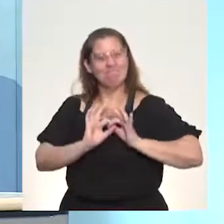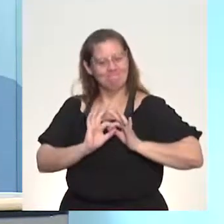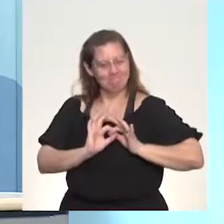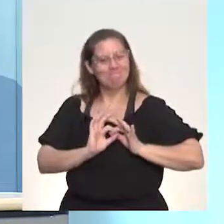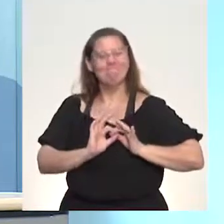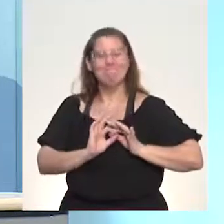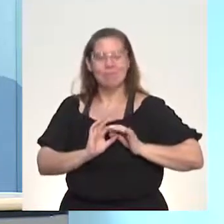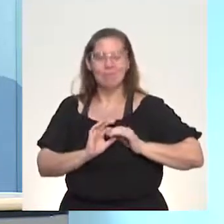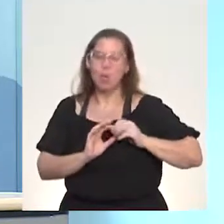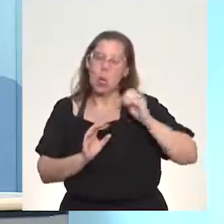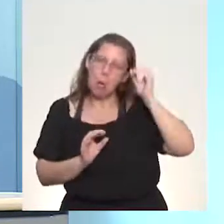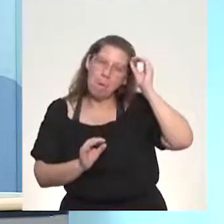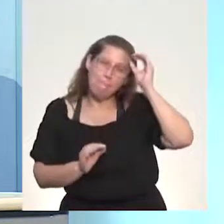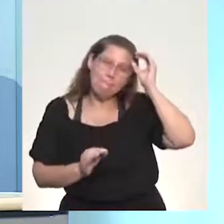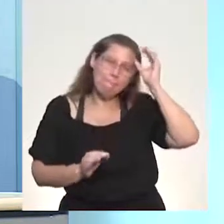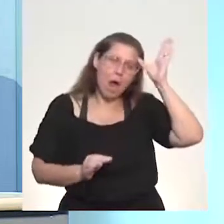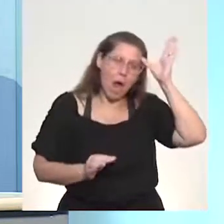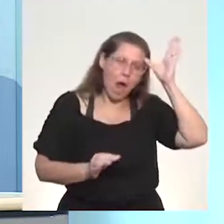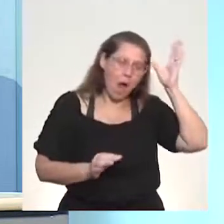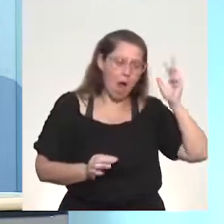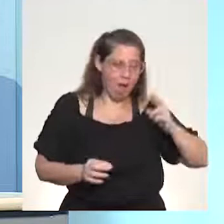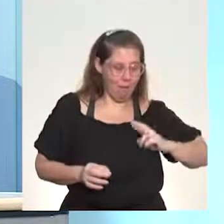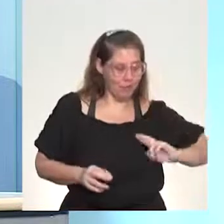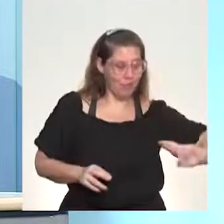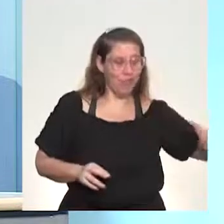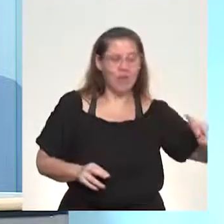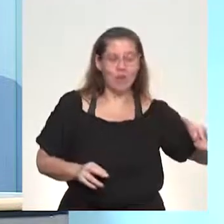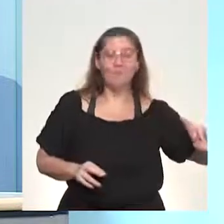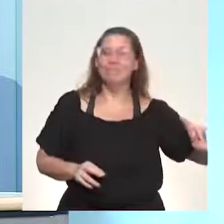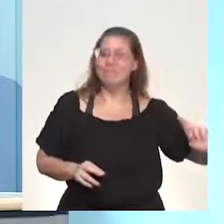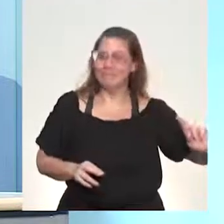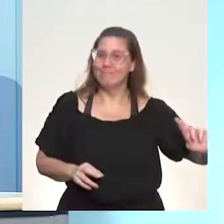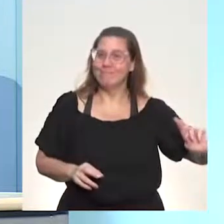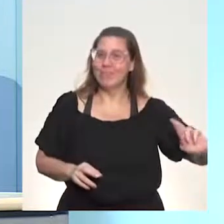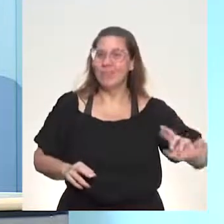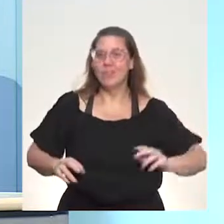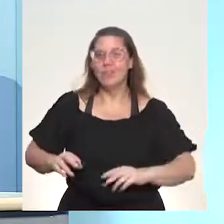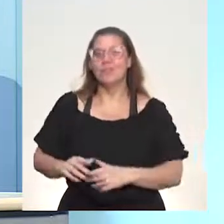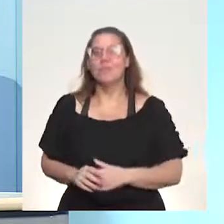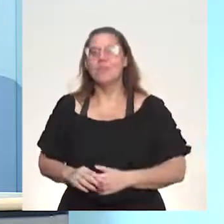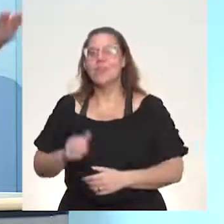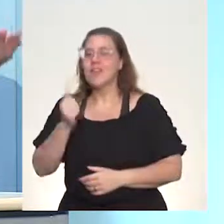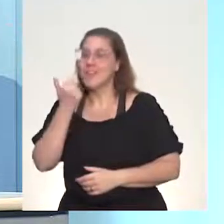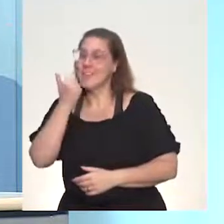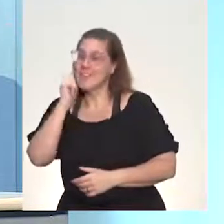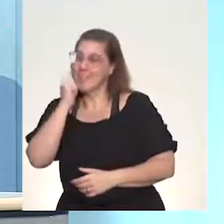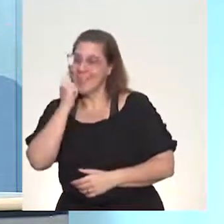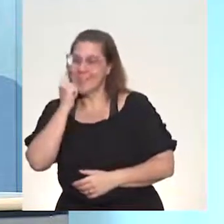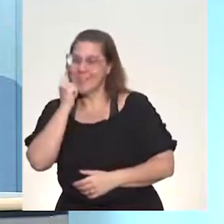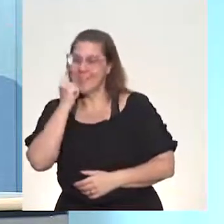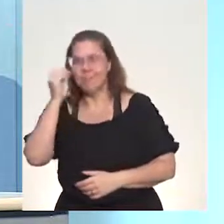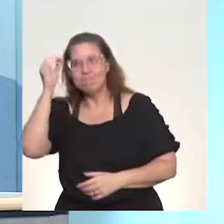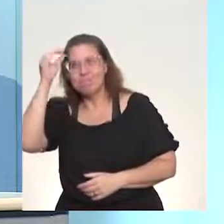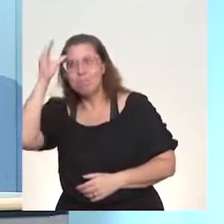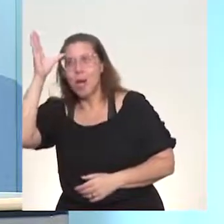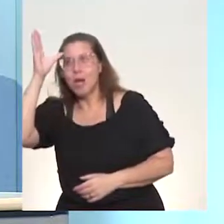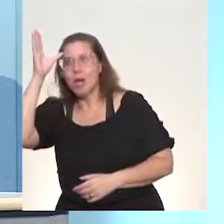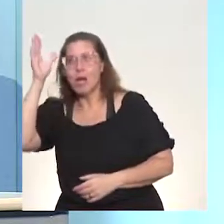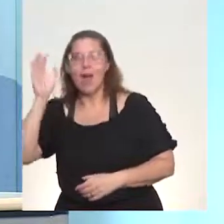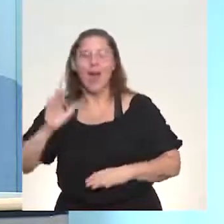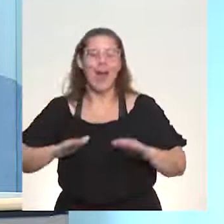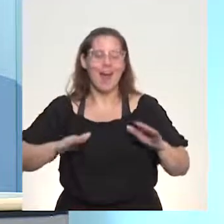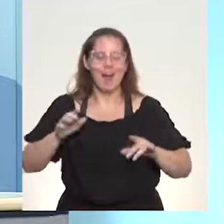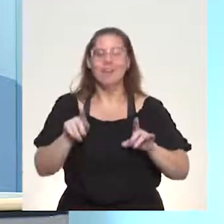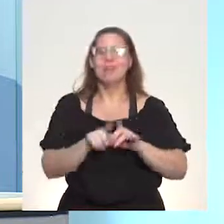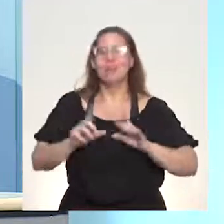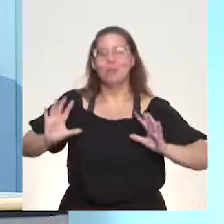conhecimentos, um acaba onde o outro começa, mas a gênese, né, da ciência e desses outros tipos de